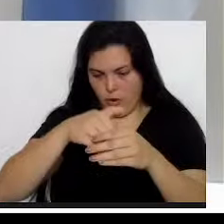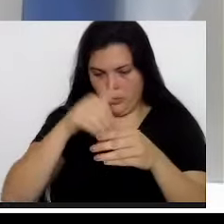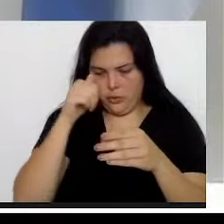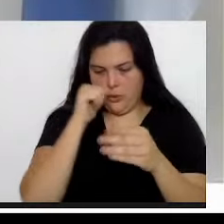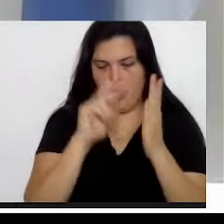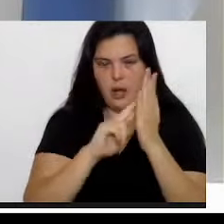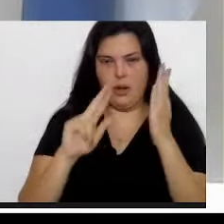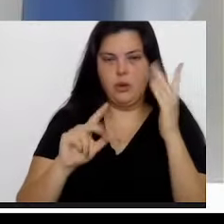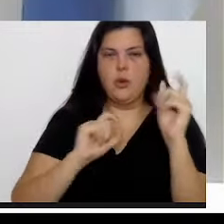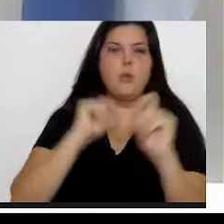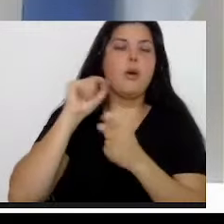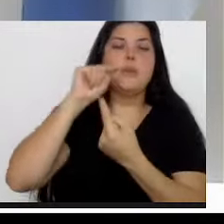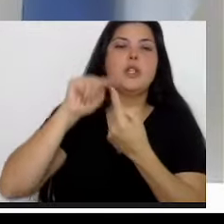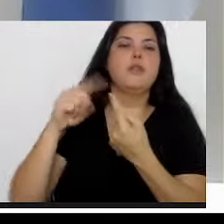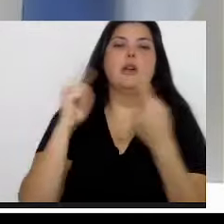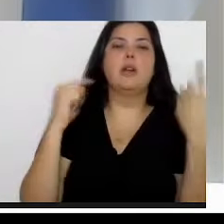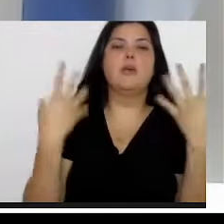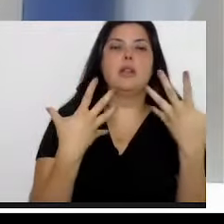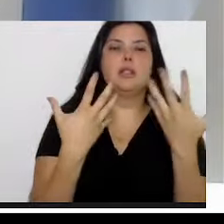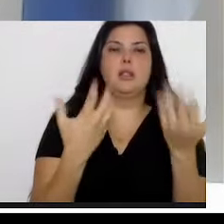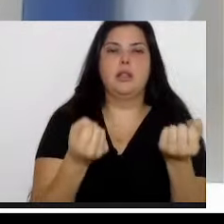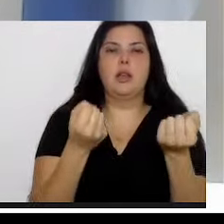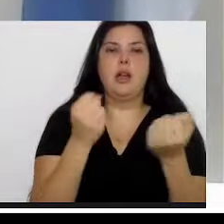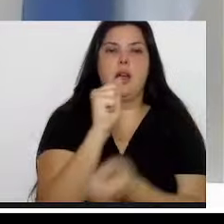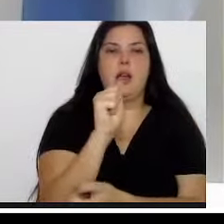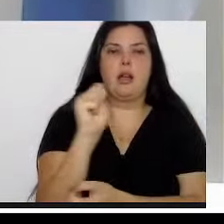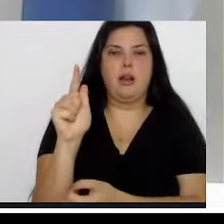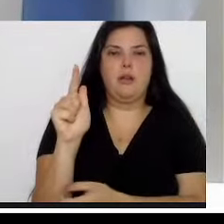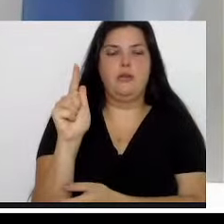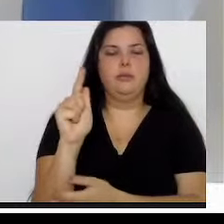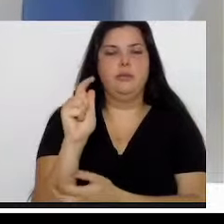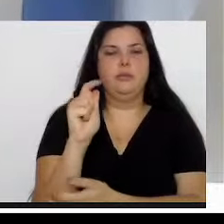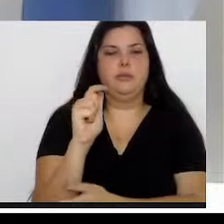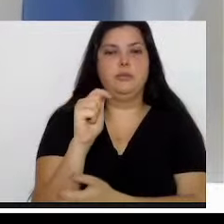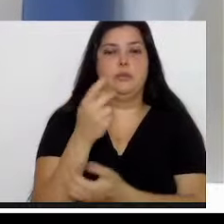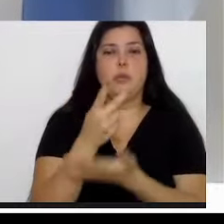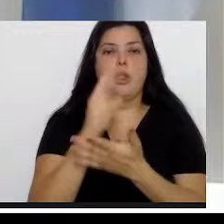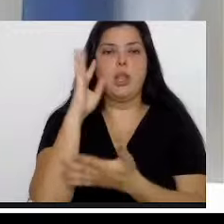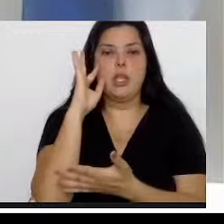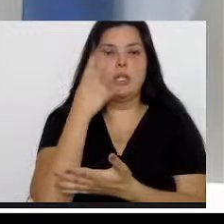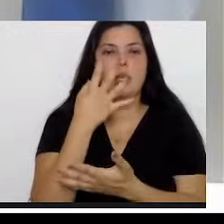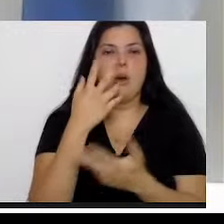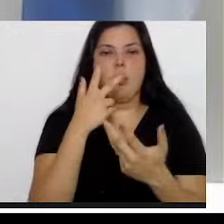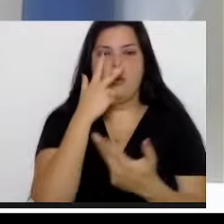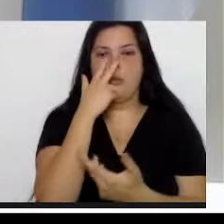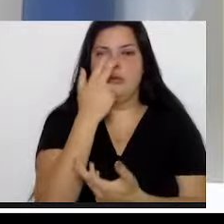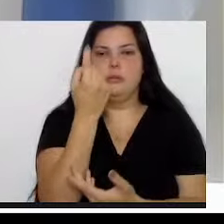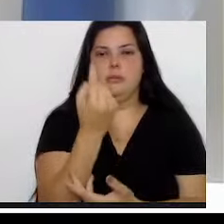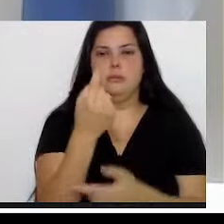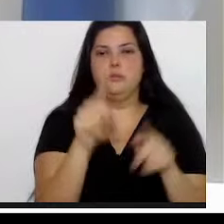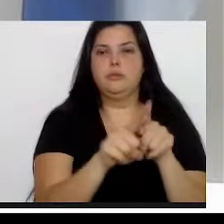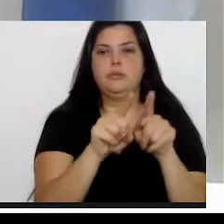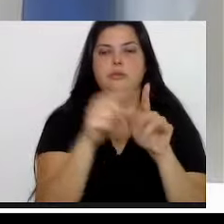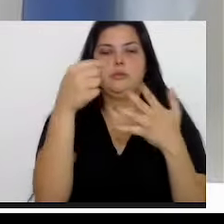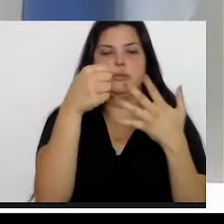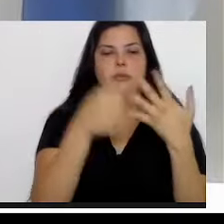desembargadora, no sentido de negar provimento ao agravo interno, mantendo a decisão monocrática em todos os seus